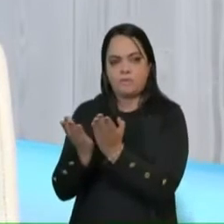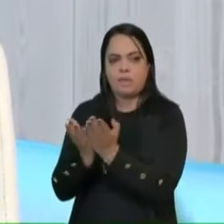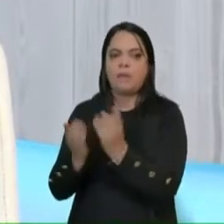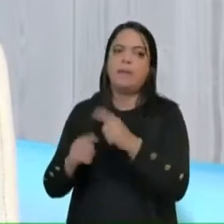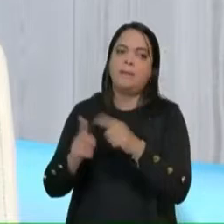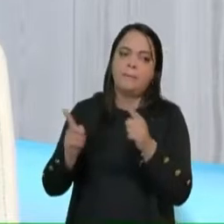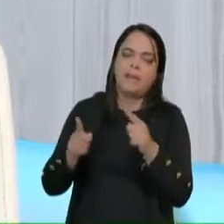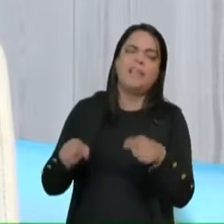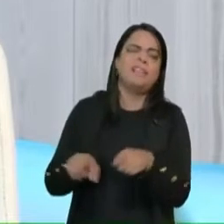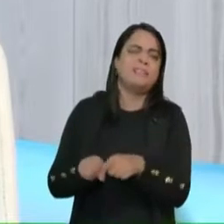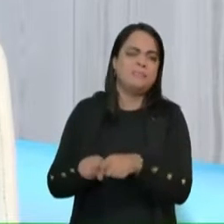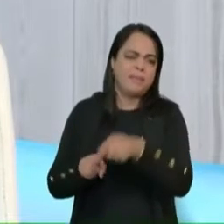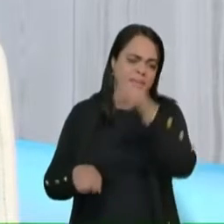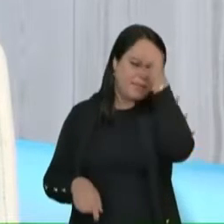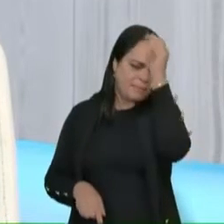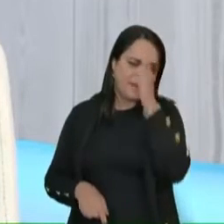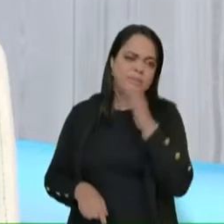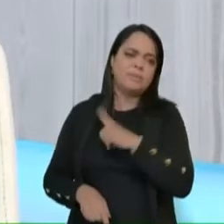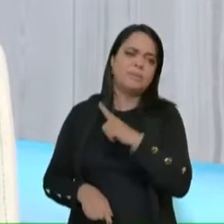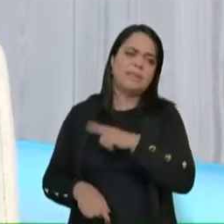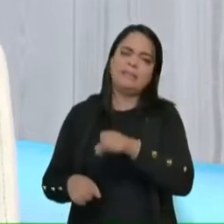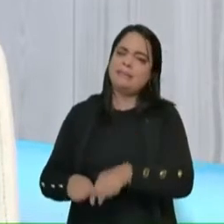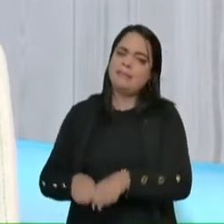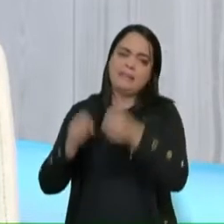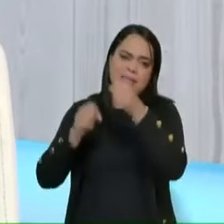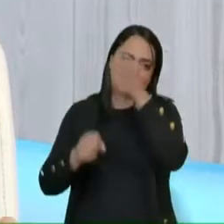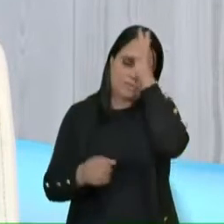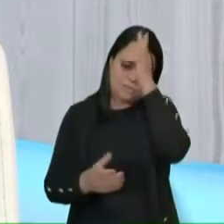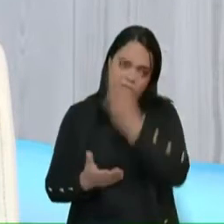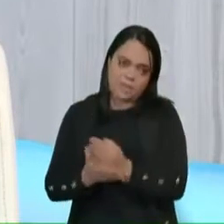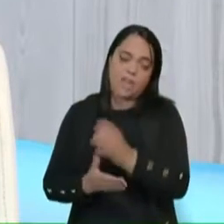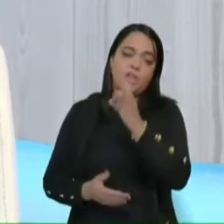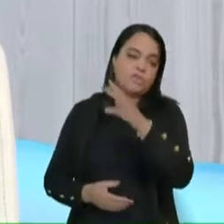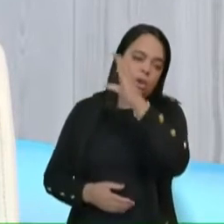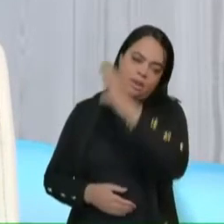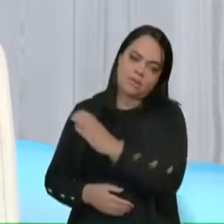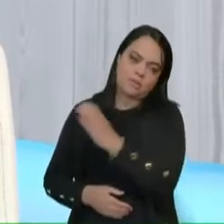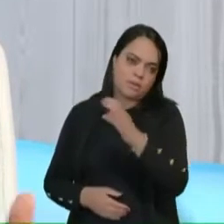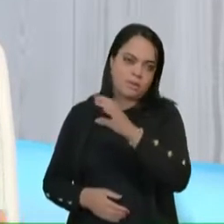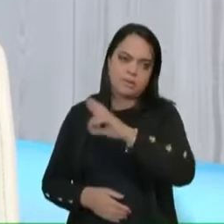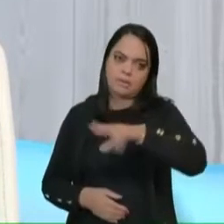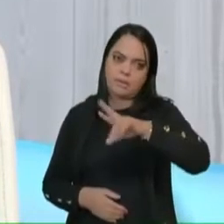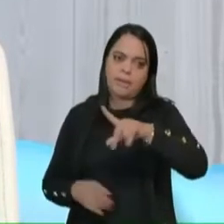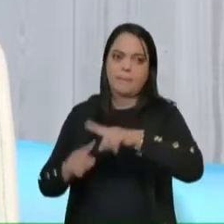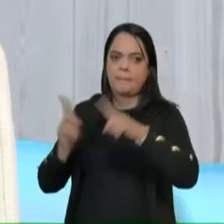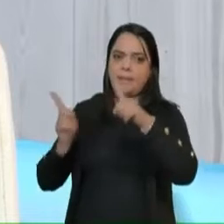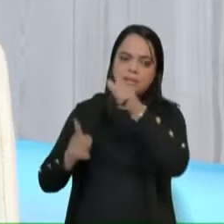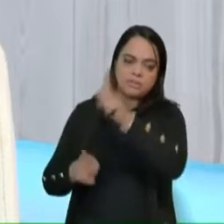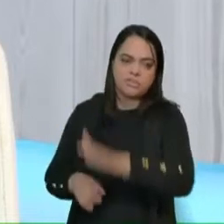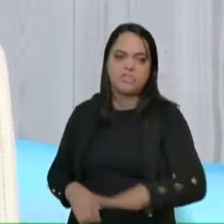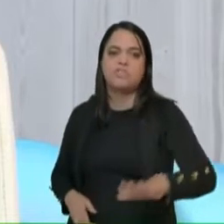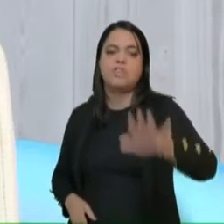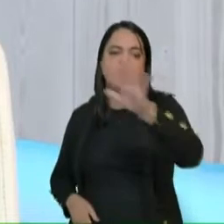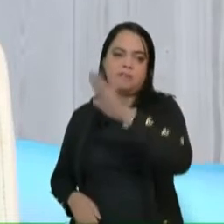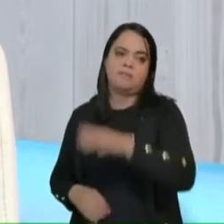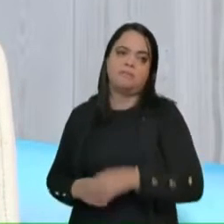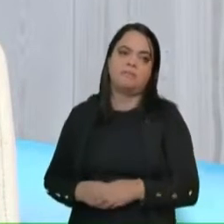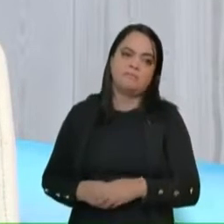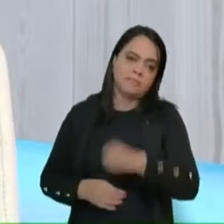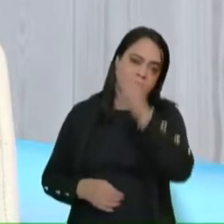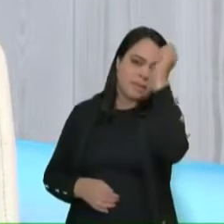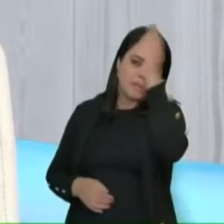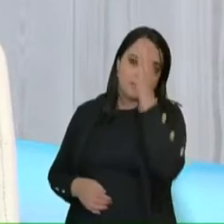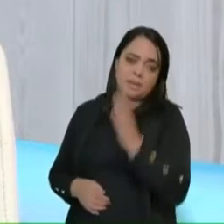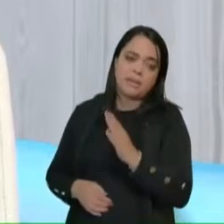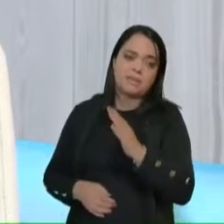crise de fé muito grande então a crise não é só na igreja católica mas de um modo geral né o o Brasil que é um